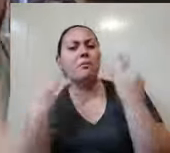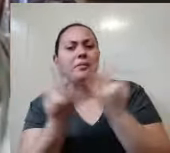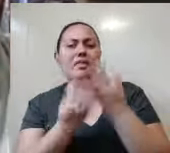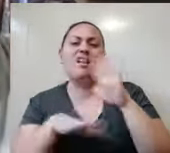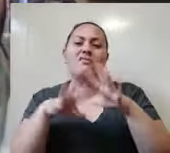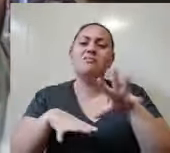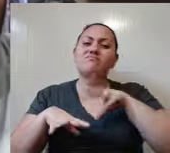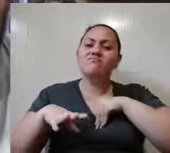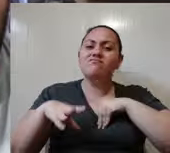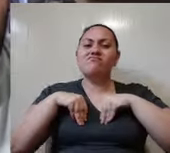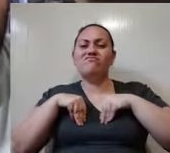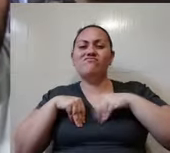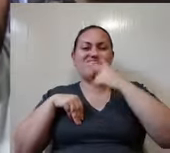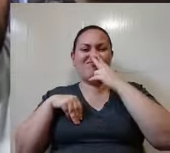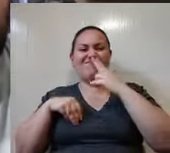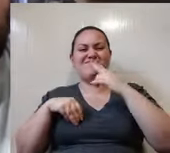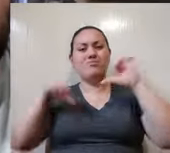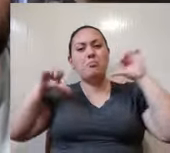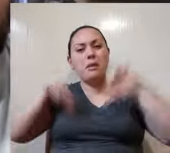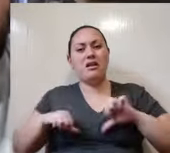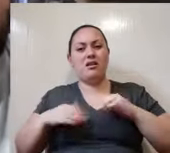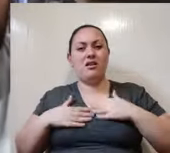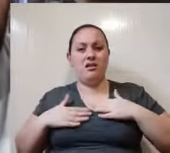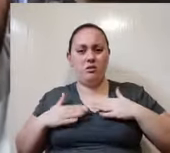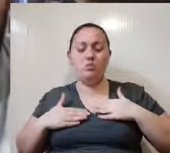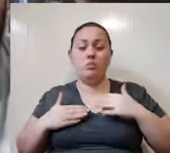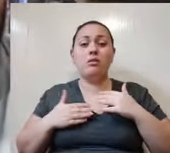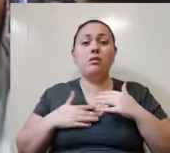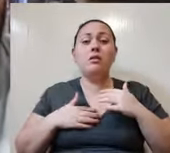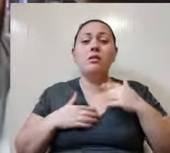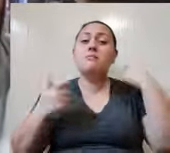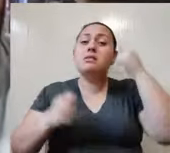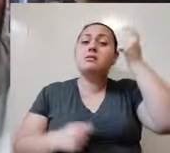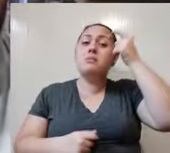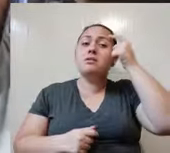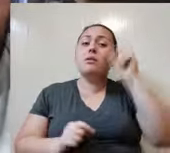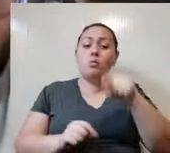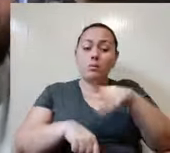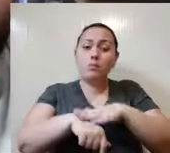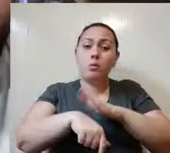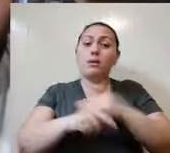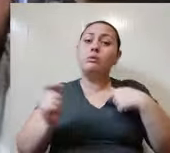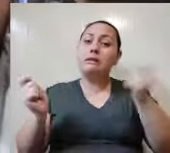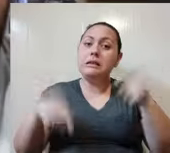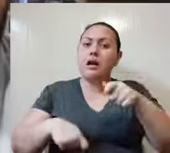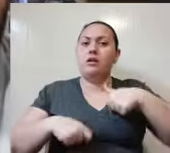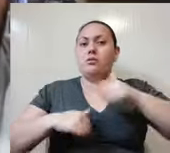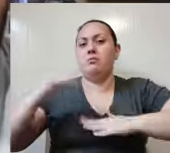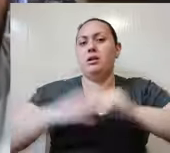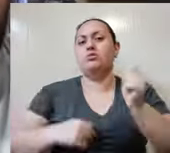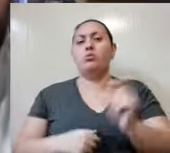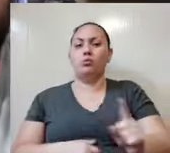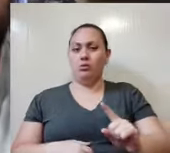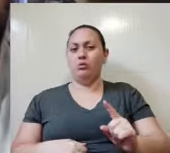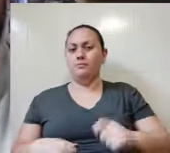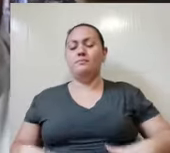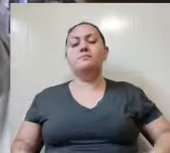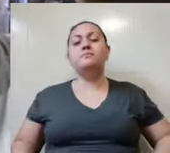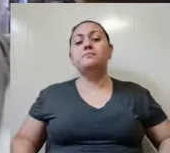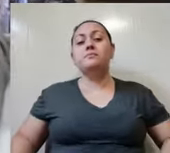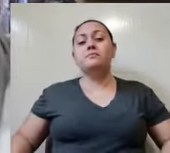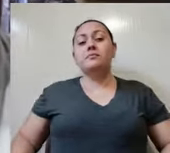consideração para a gente poder entender o que é que naquele momento está sendo possível entregar, né? Exatamente. E às vezes a gente escuta na